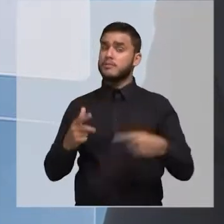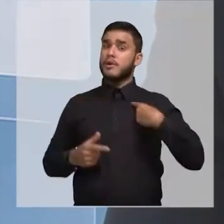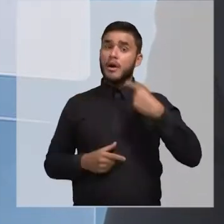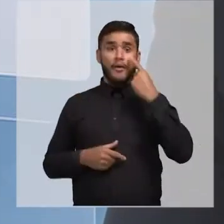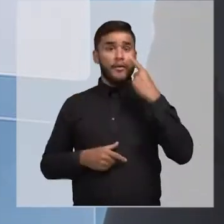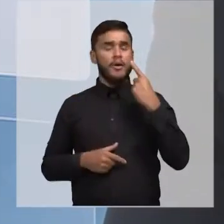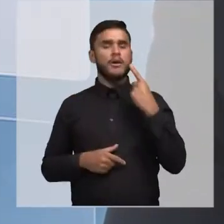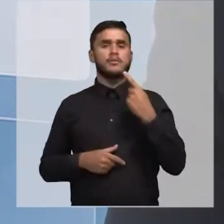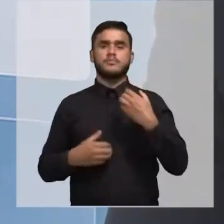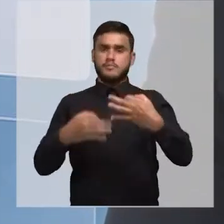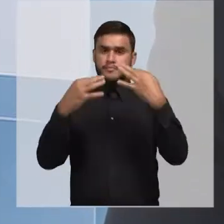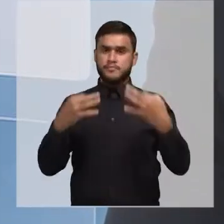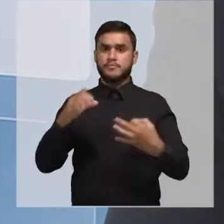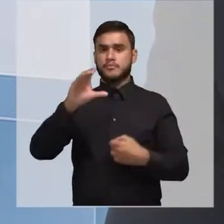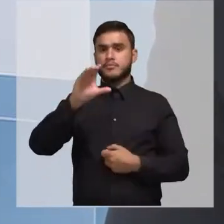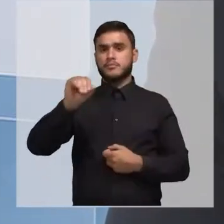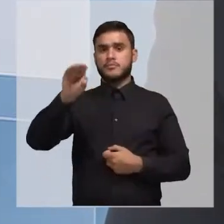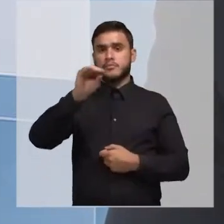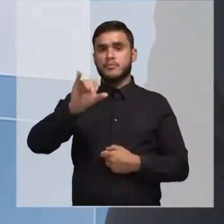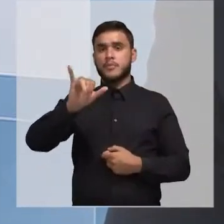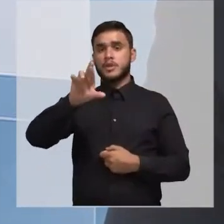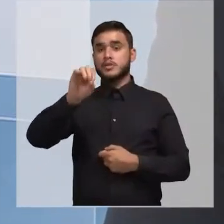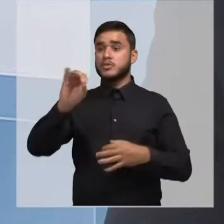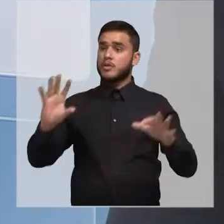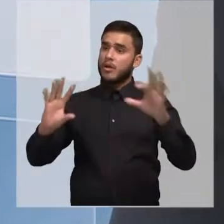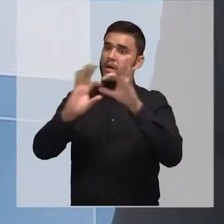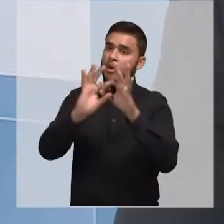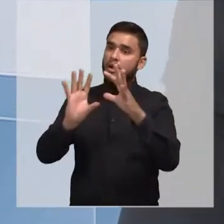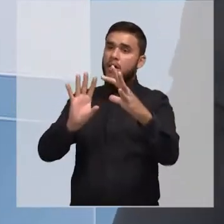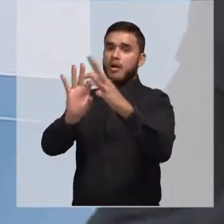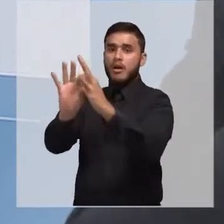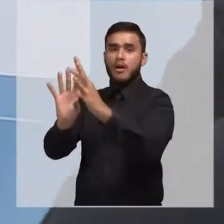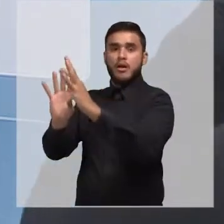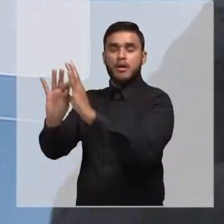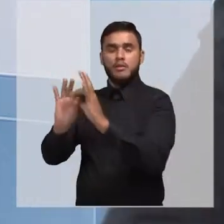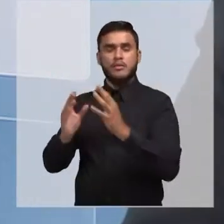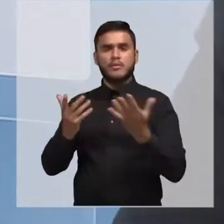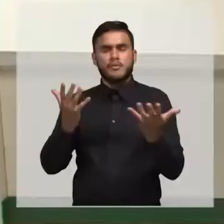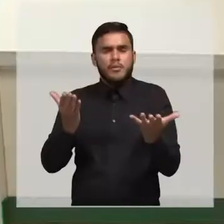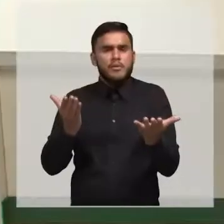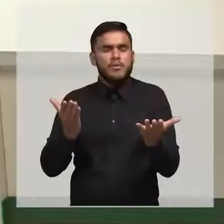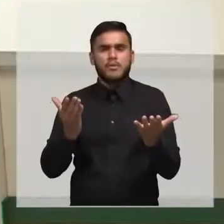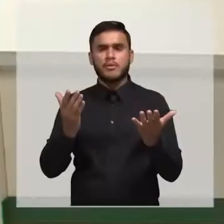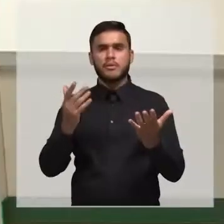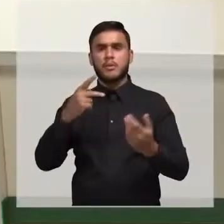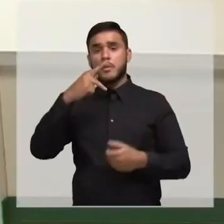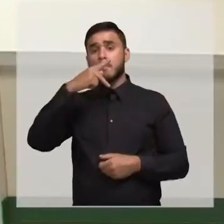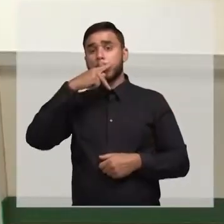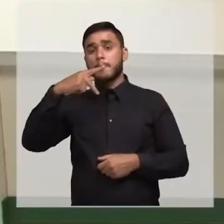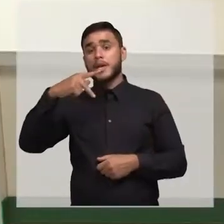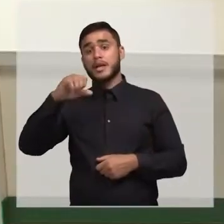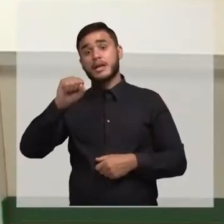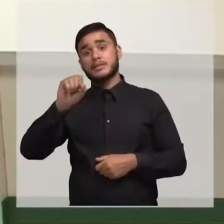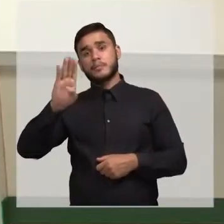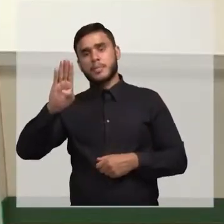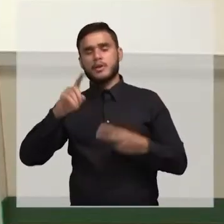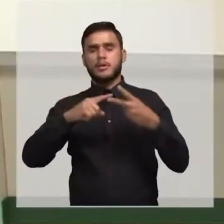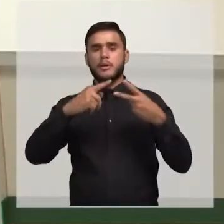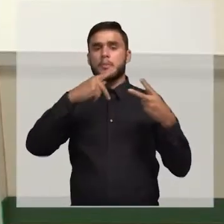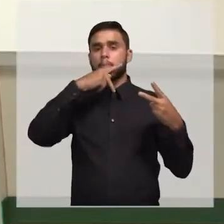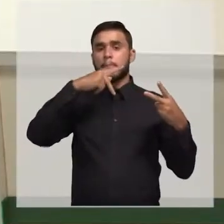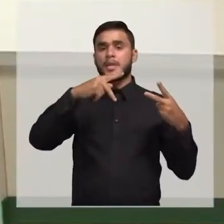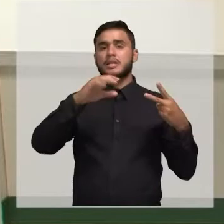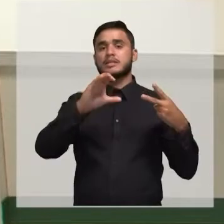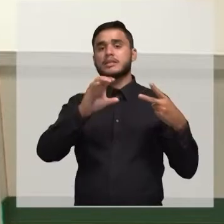Para não permitir que o Ciro faça alguma aliança. Principalmente com PSB e PCdoB. Isso é uma coisa tão